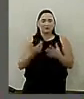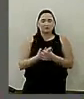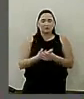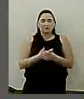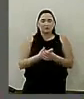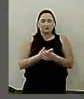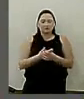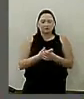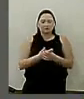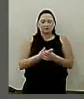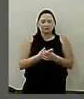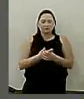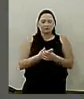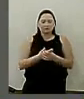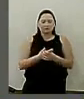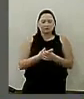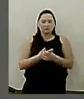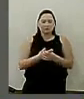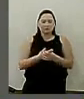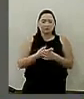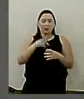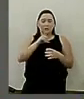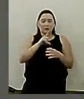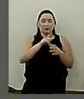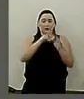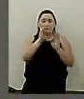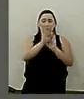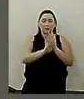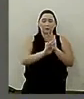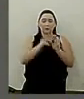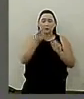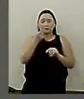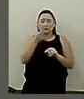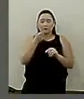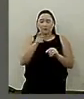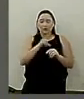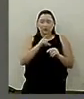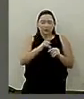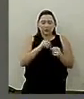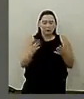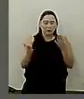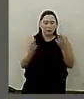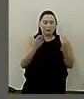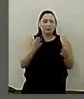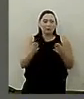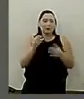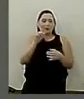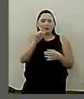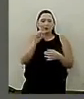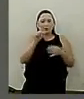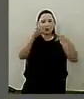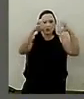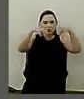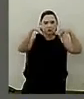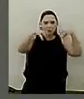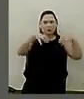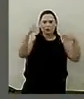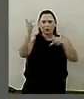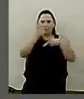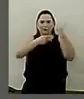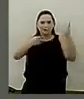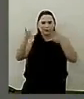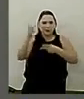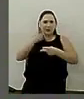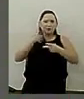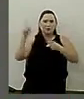qualquer leitura mais atenta do texto, já vamos logo comparando tempestade, chuva e vento